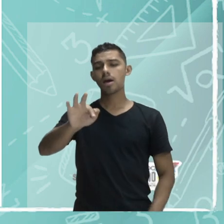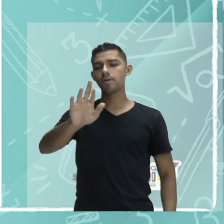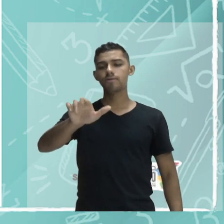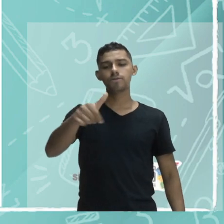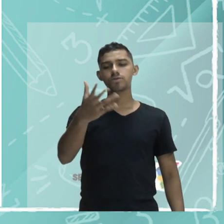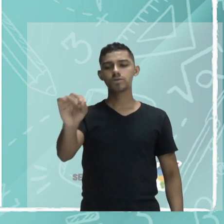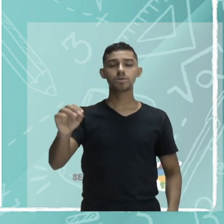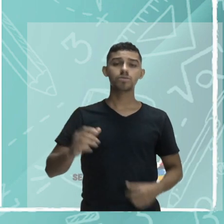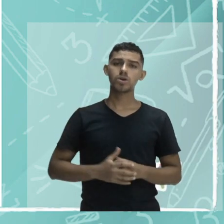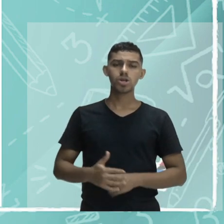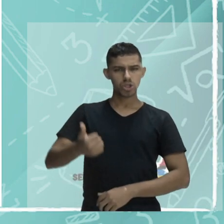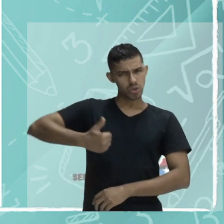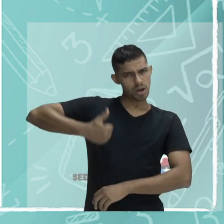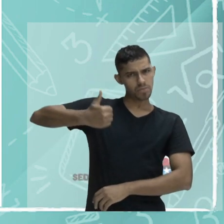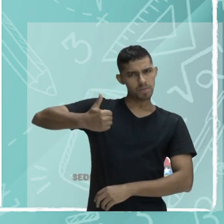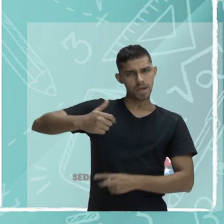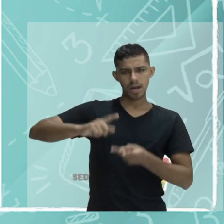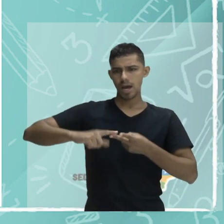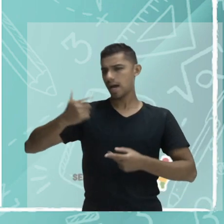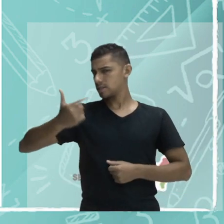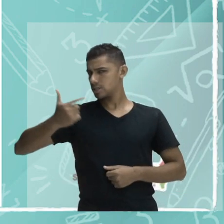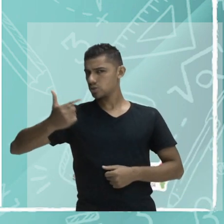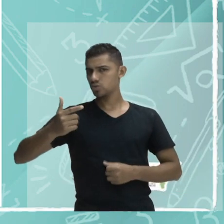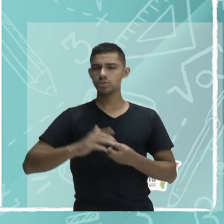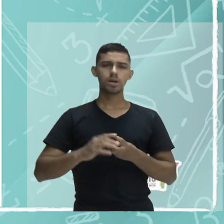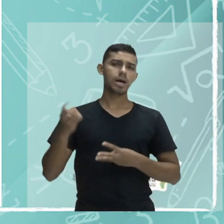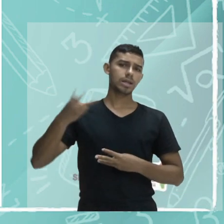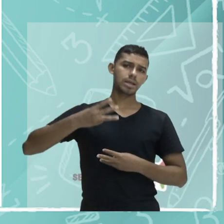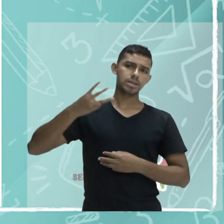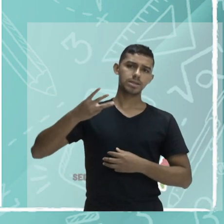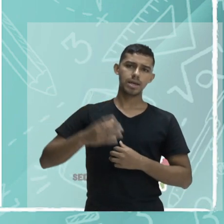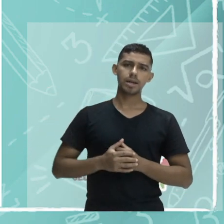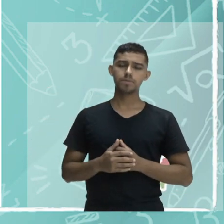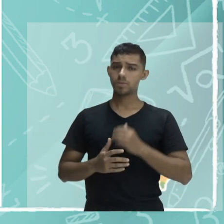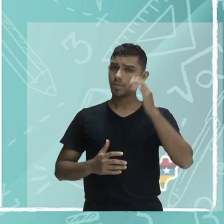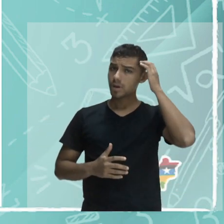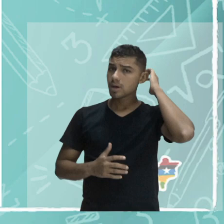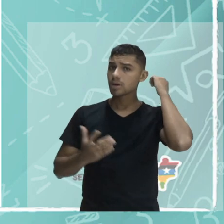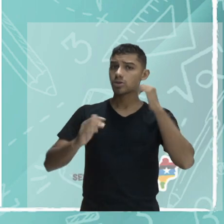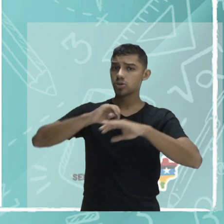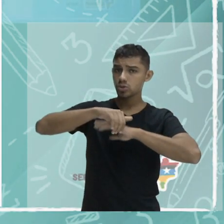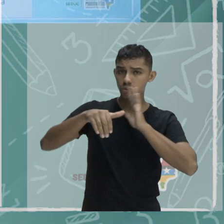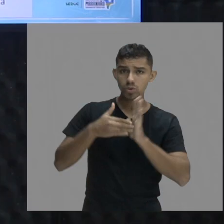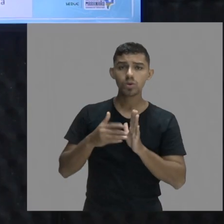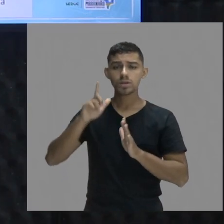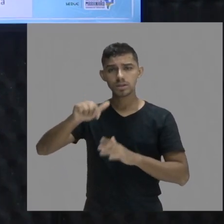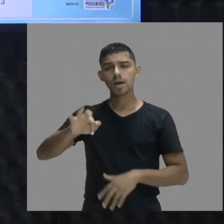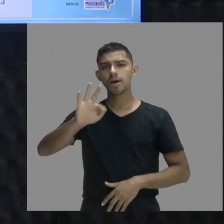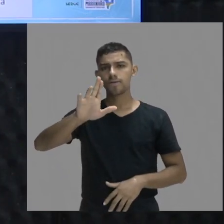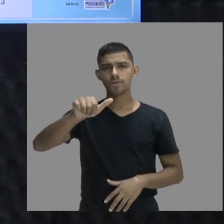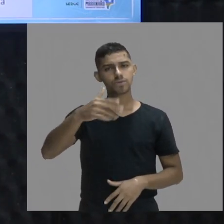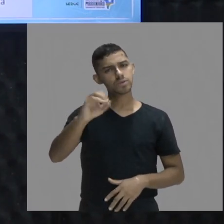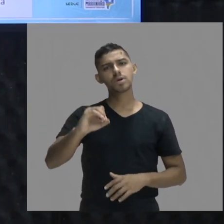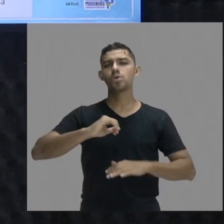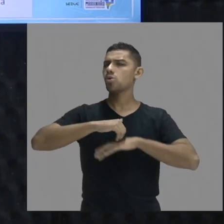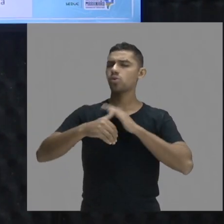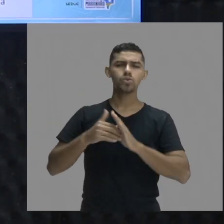é somente a primeira? É somente a segunda? É somente a terceira? Todas são função ou